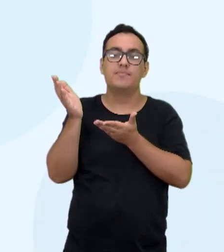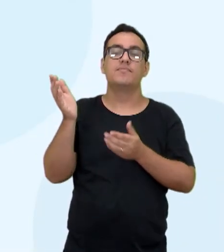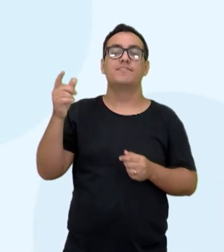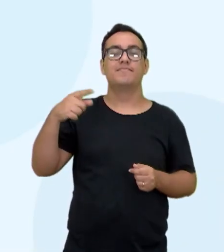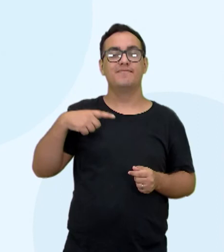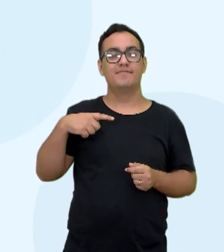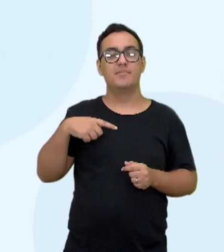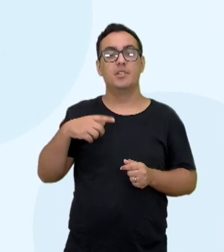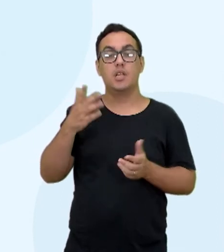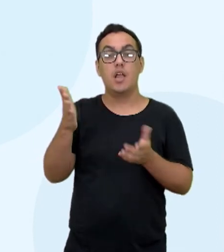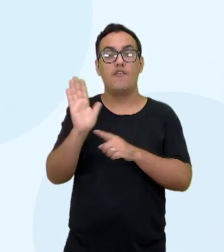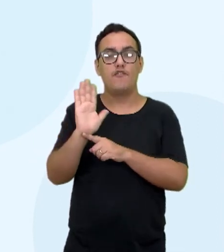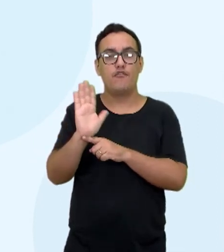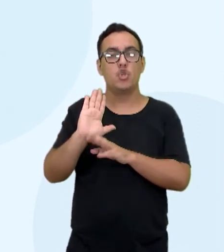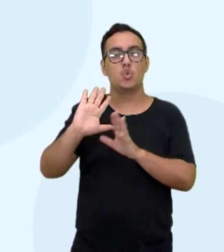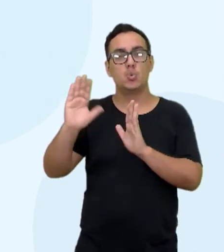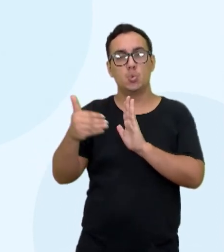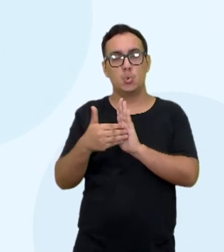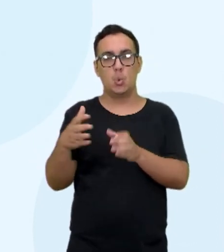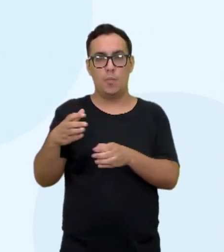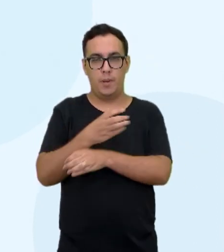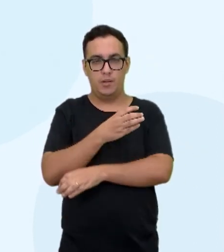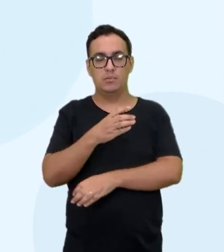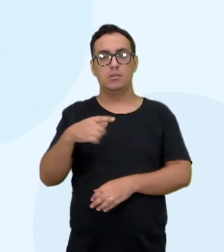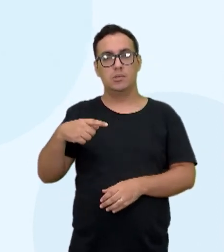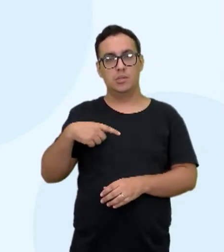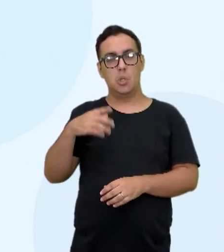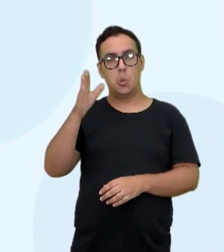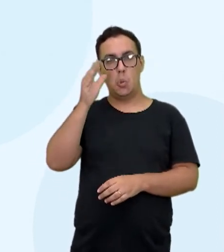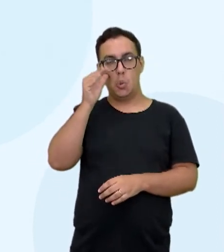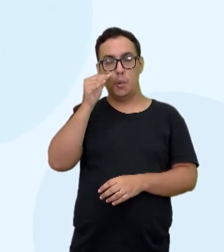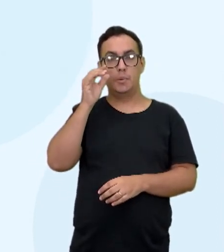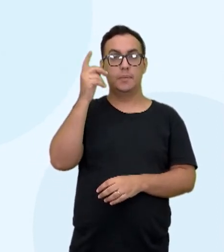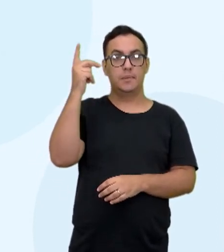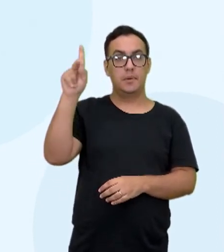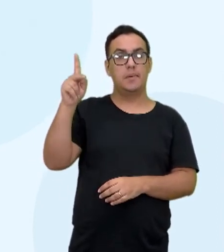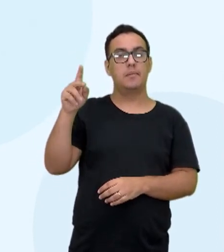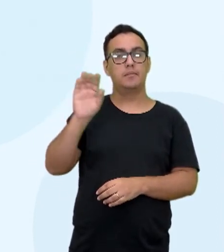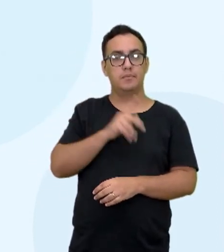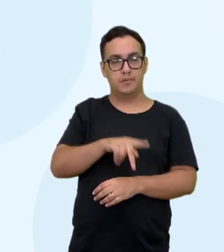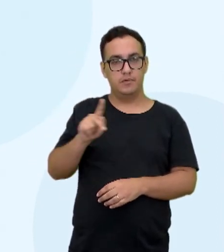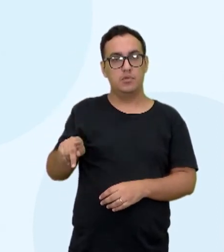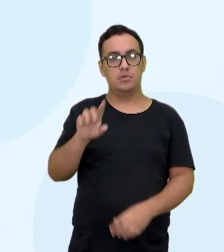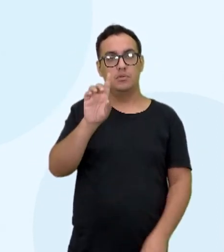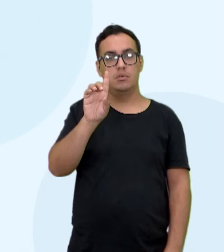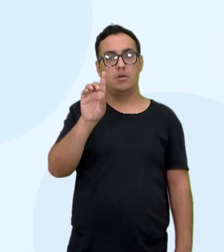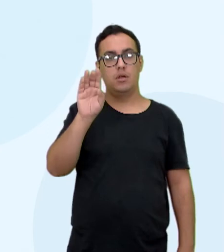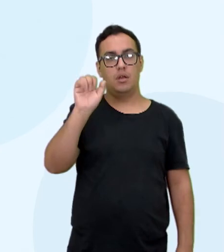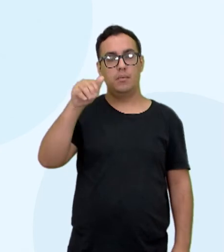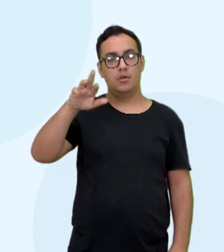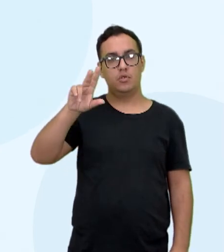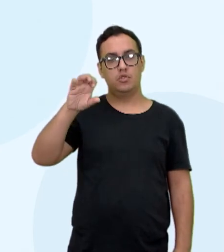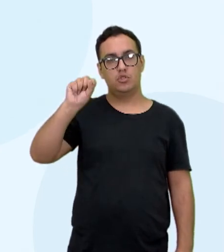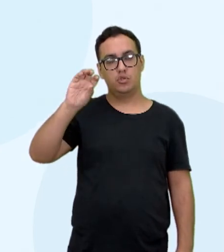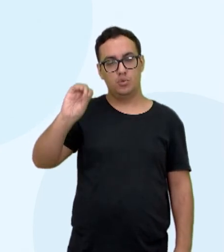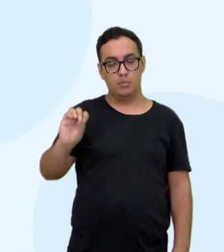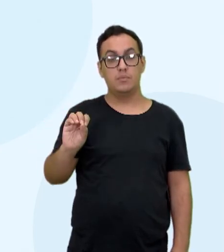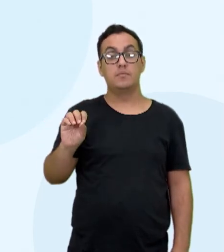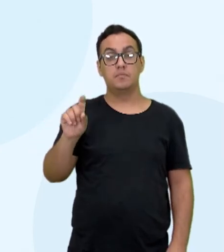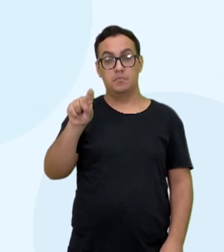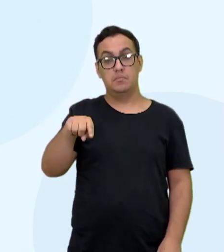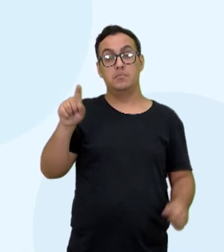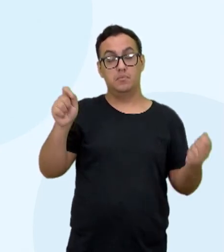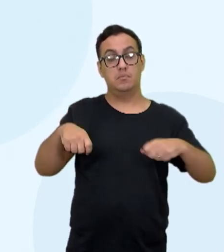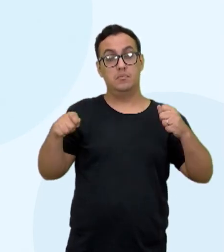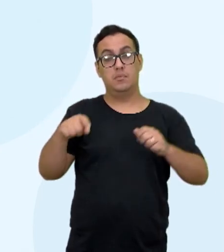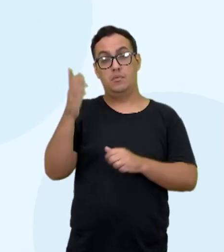completo, ficou interessado no pensamento do professor D'Ambrosio, está aí à disposição o link, tá certo? E